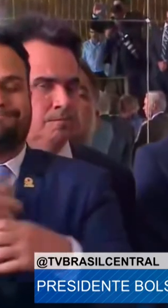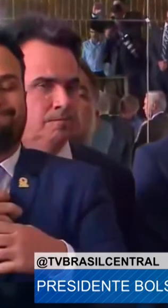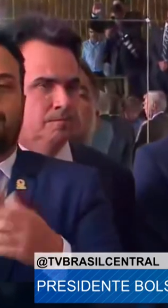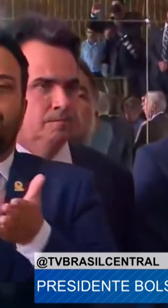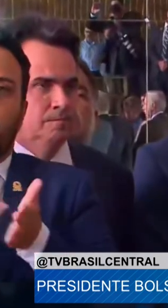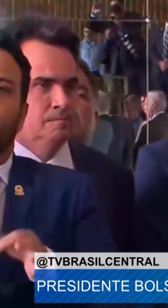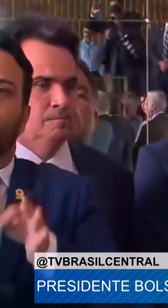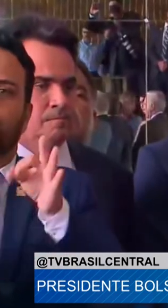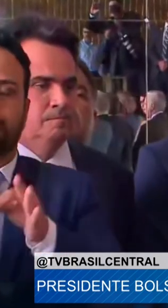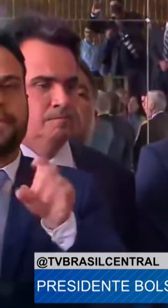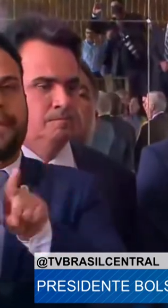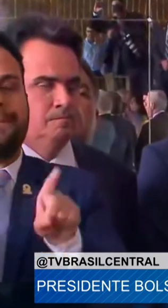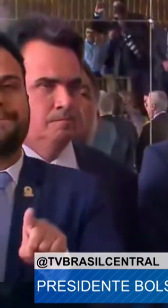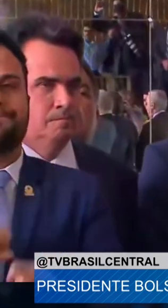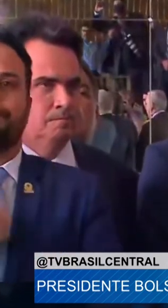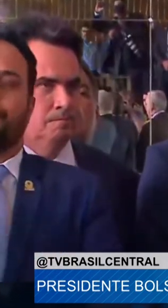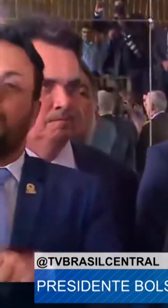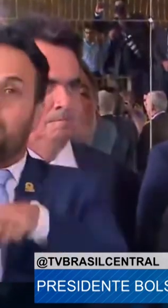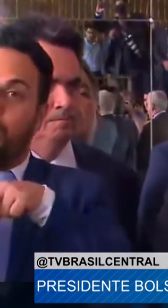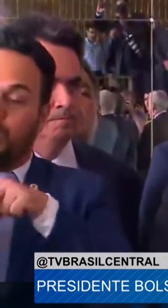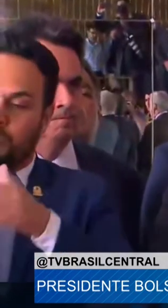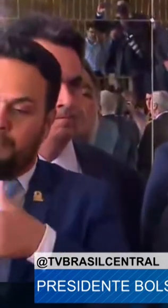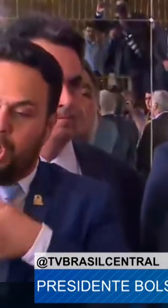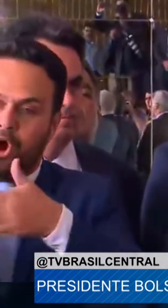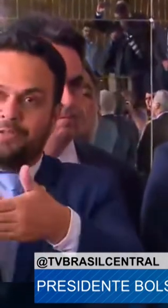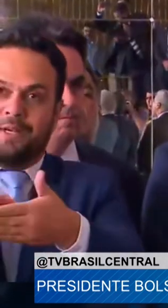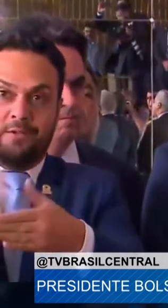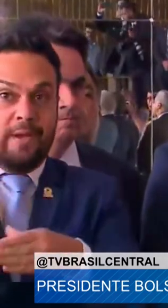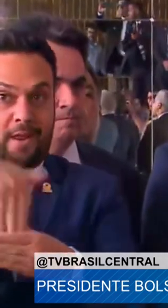injustiça de como se deu o processo eleitoral.